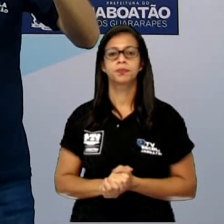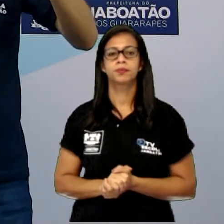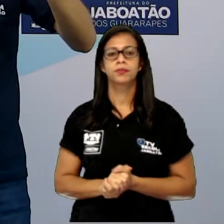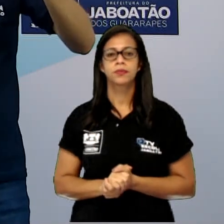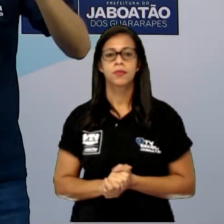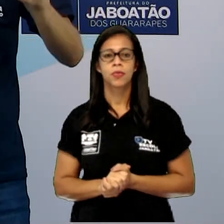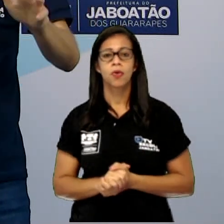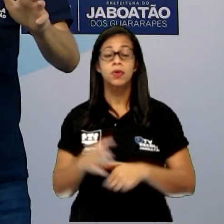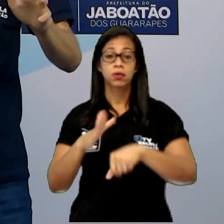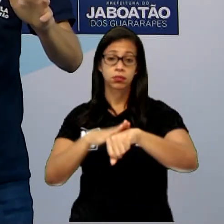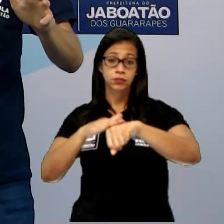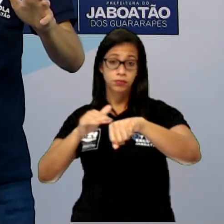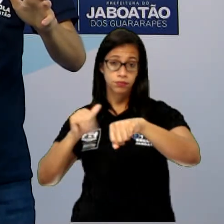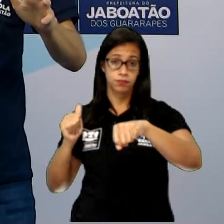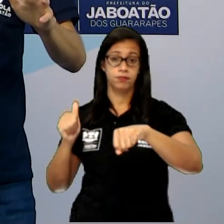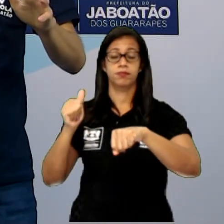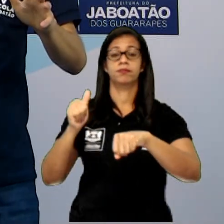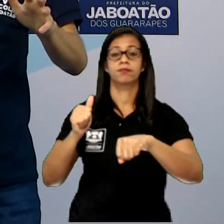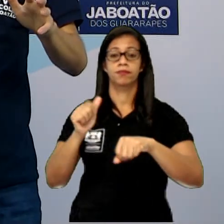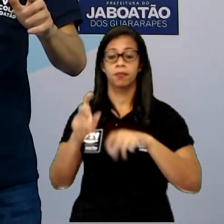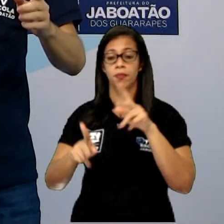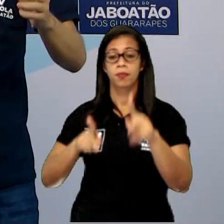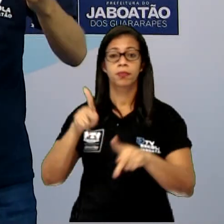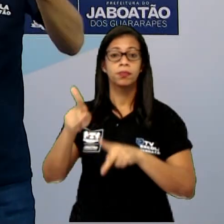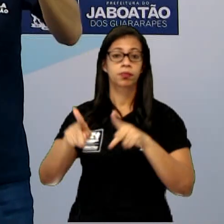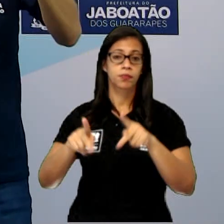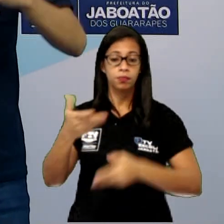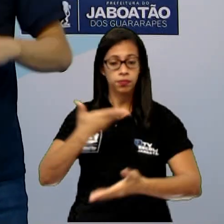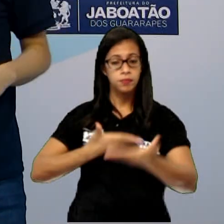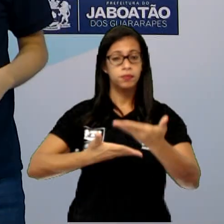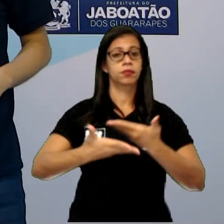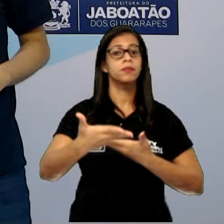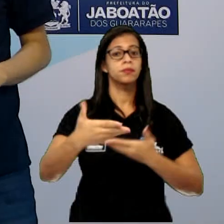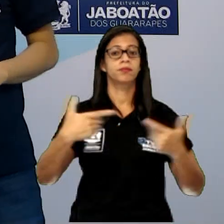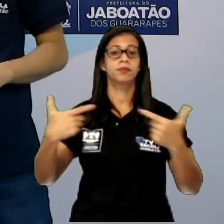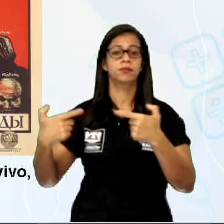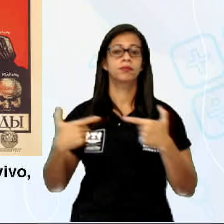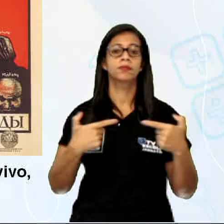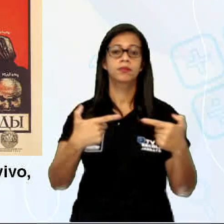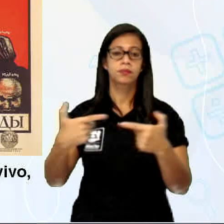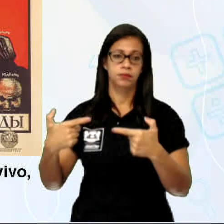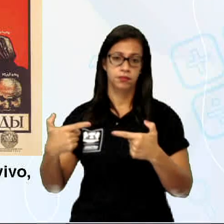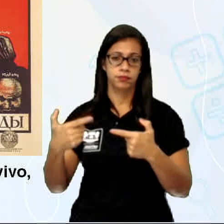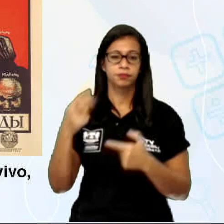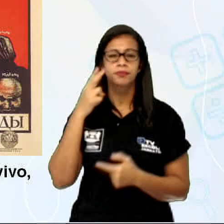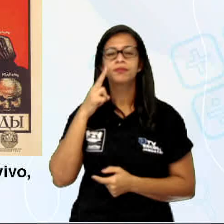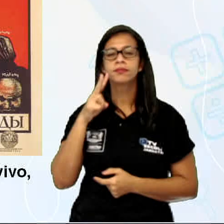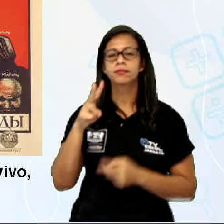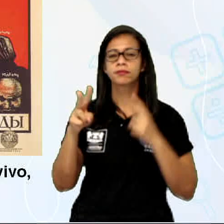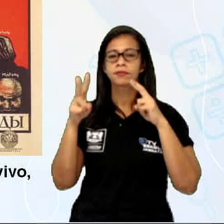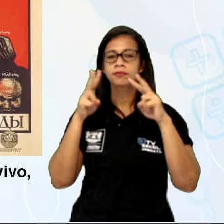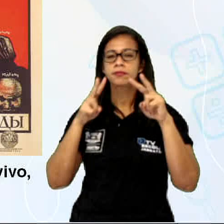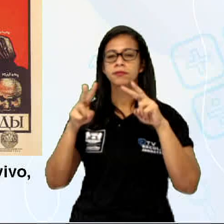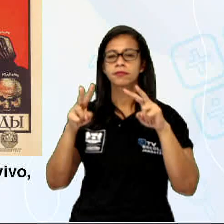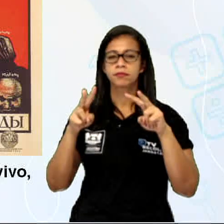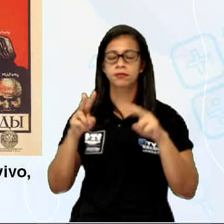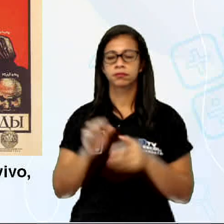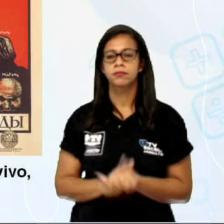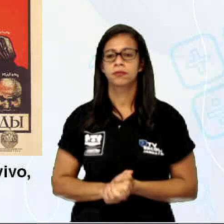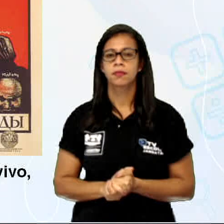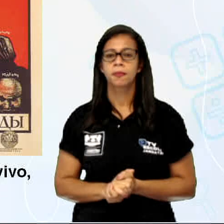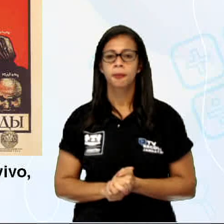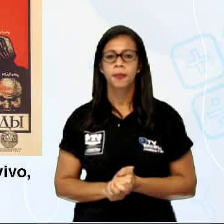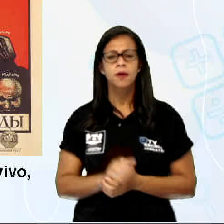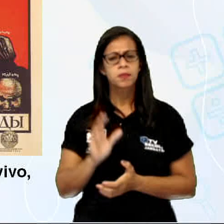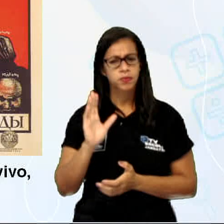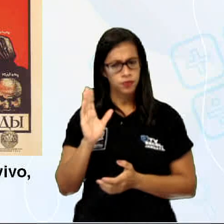a população a participar da guerra civil. Olha só o que tem aí no cartaz, vê só. Você já se alistou voluntariamente